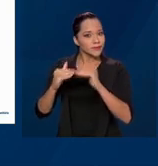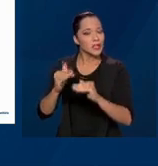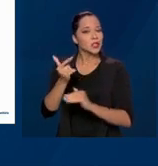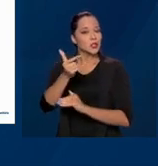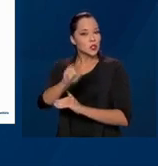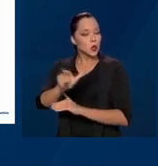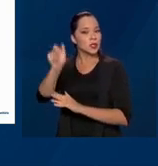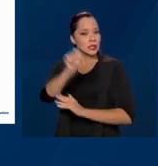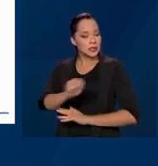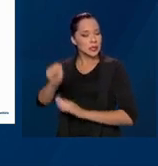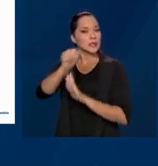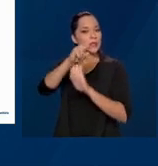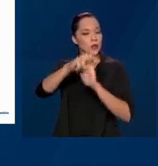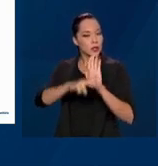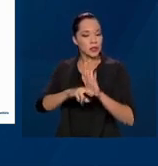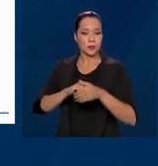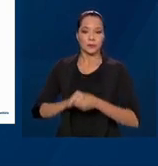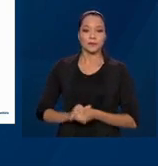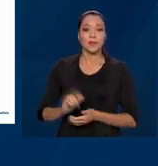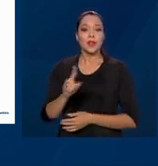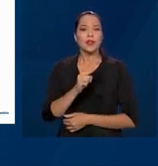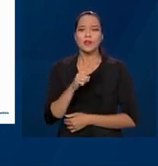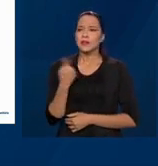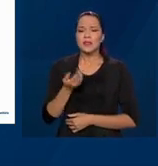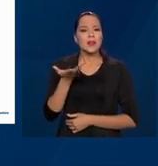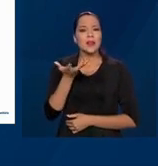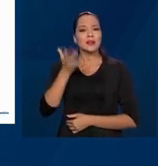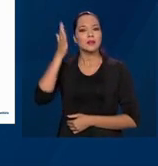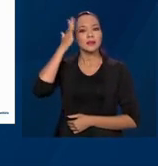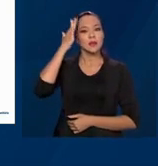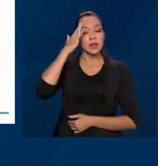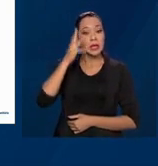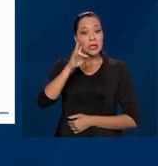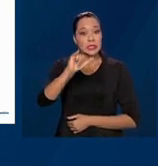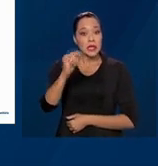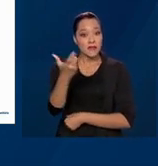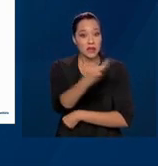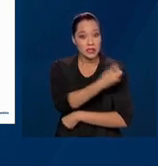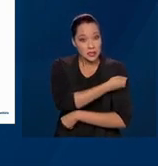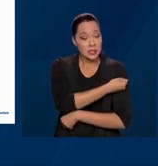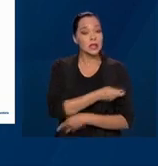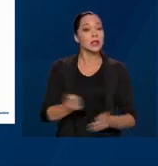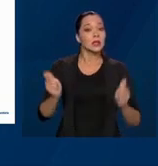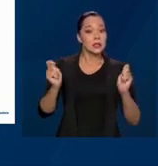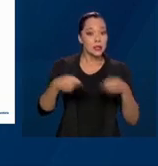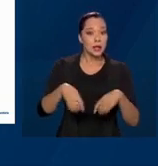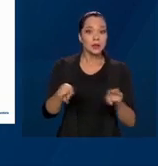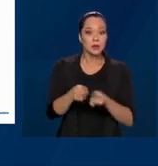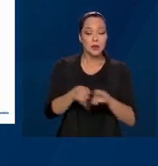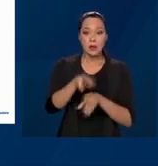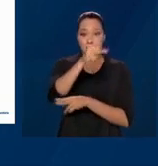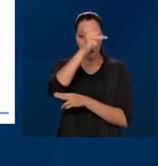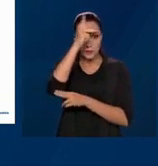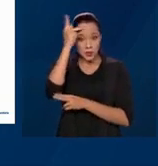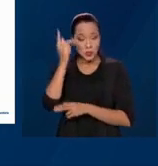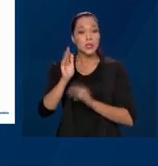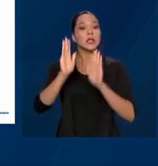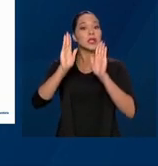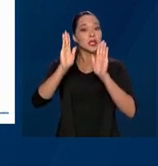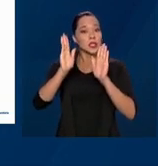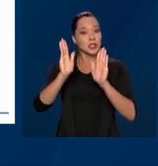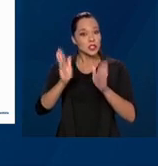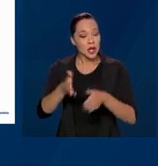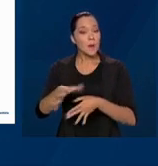agências reguladoras. Nós queremos saber se a vacina serve também para aquelas pessoas que já